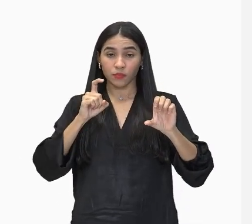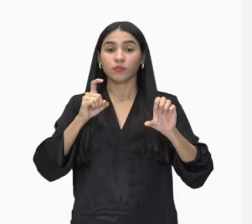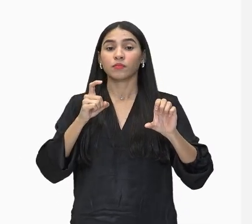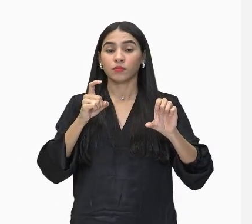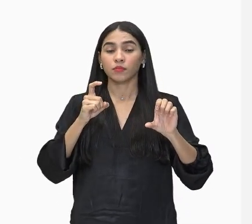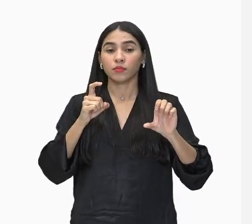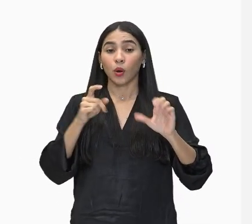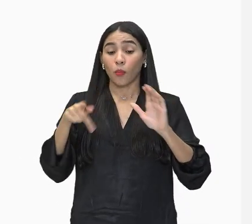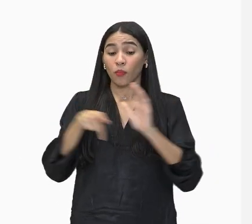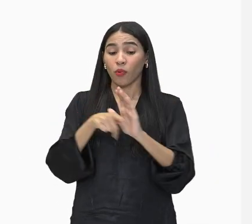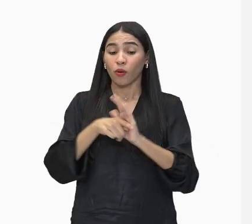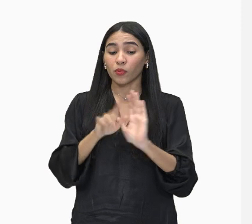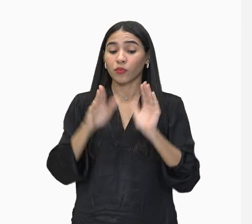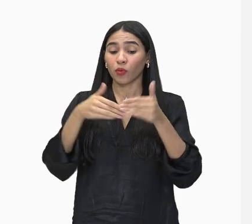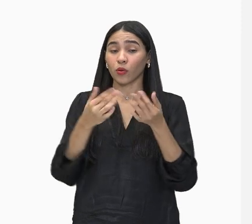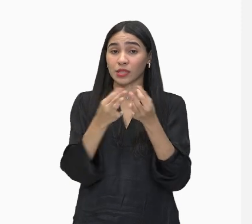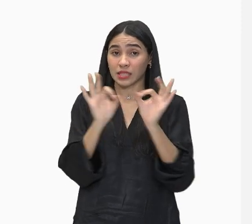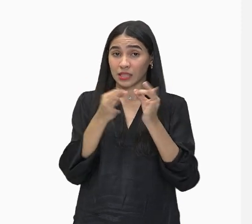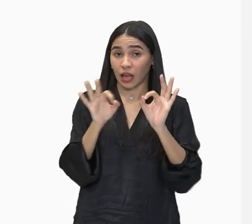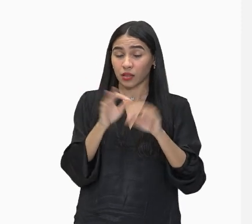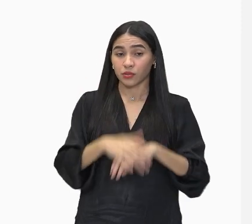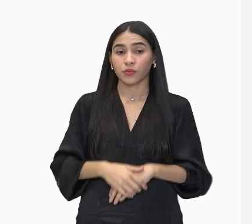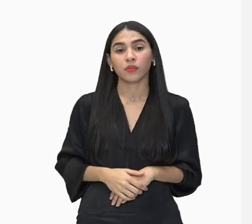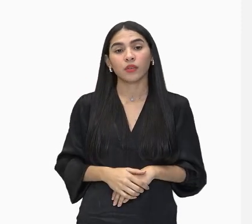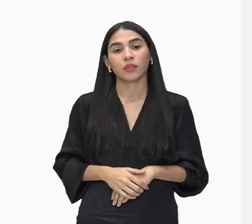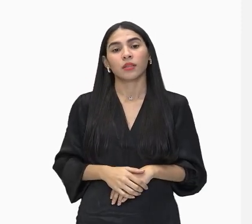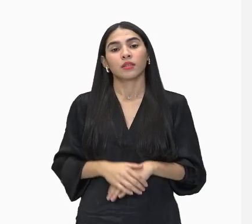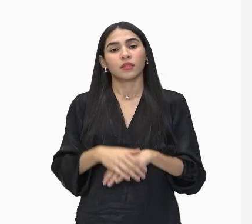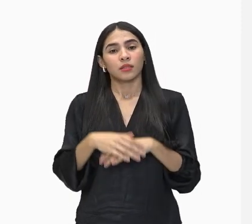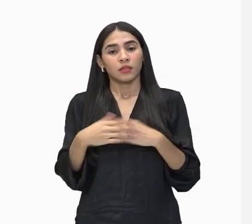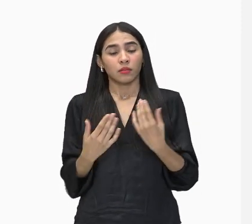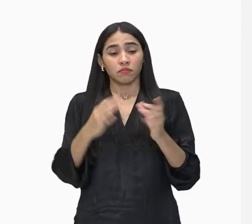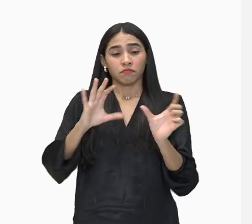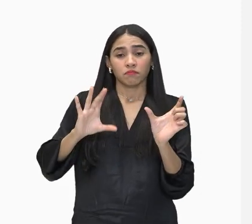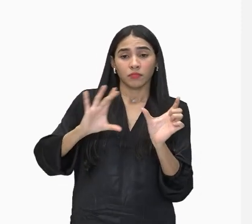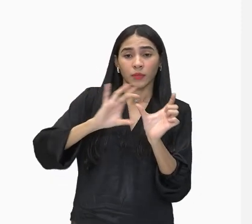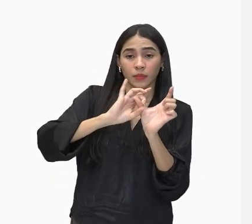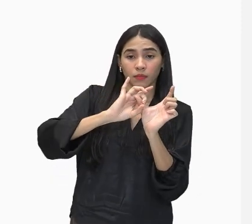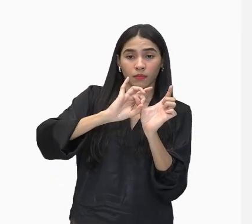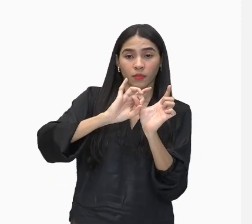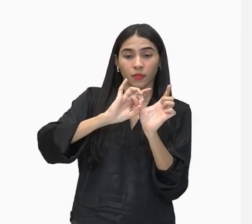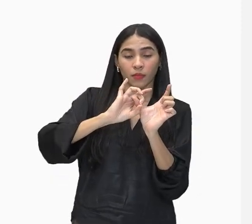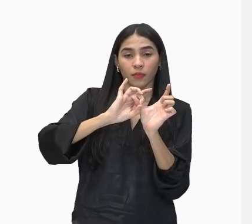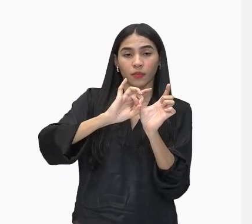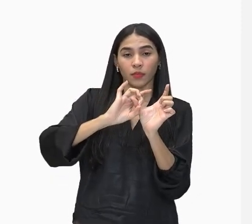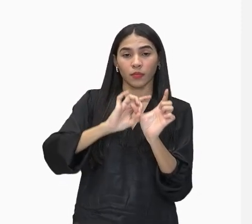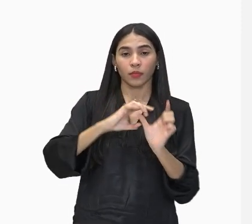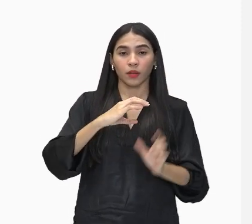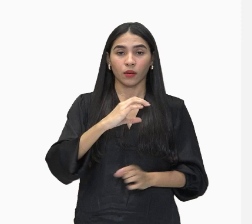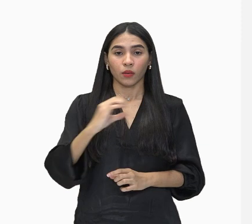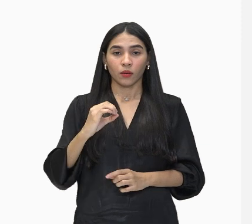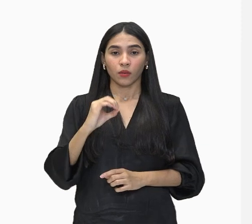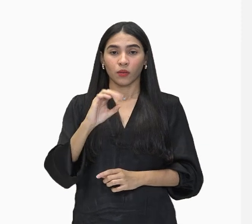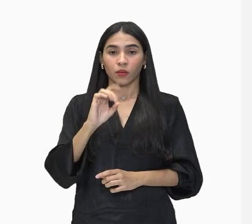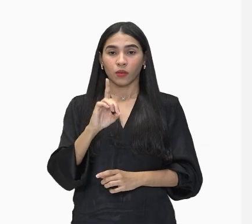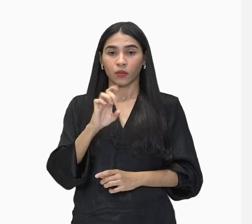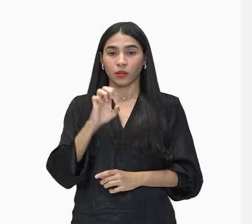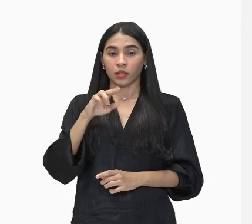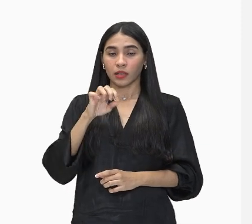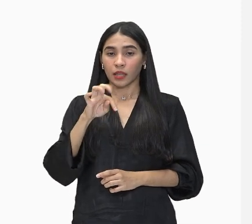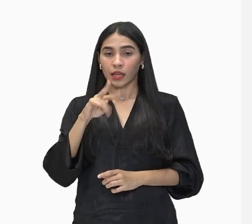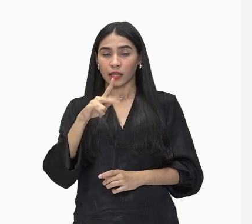vista sintático, ok? Estas ou vêm ligadas pelas conjunções coordenativas ou estão